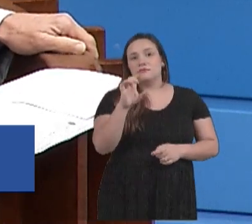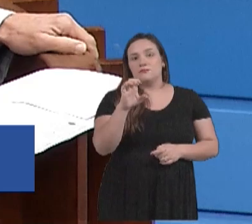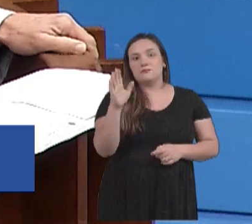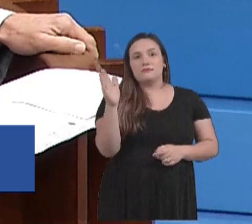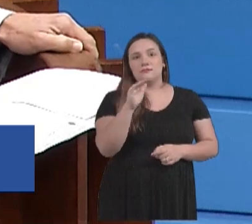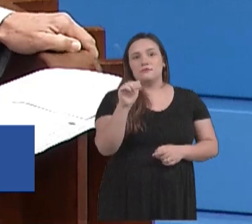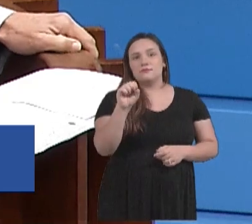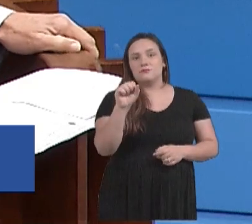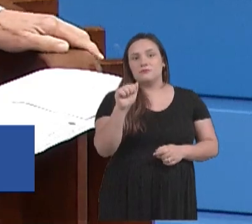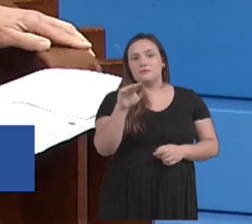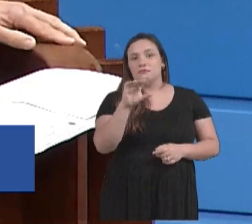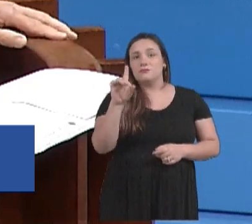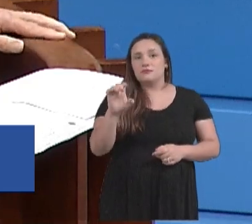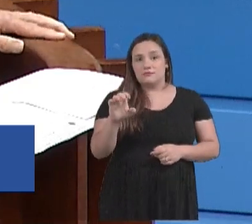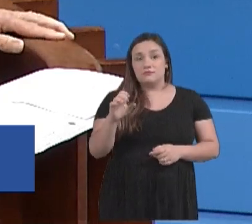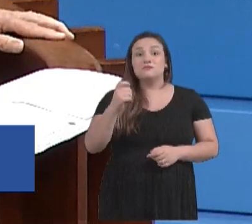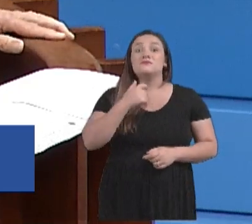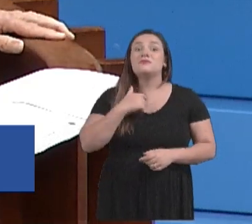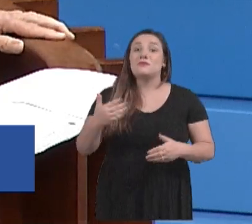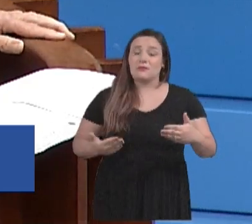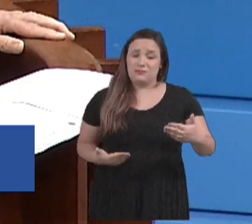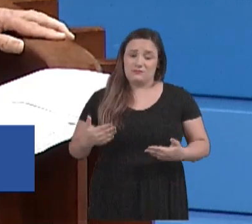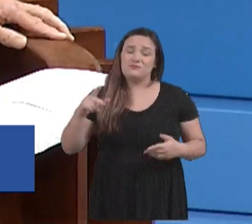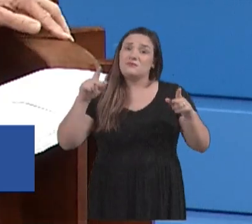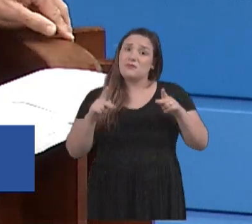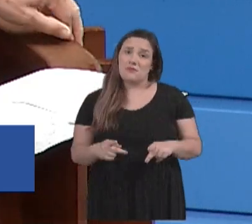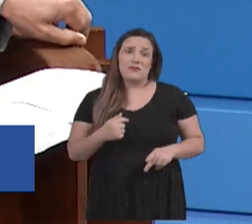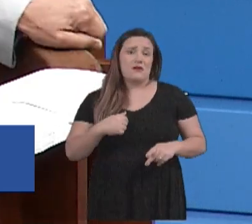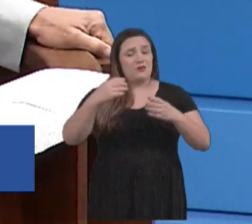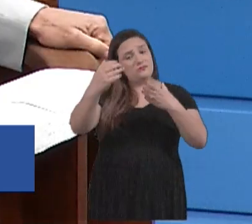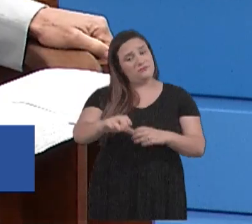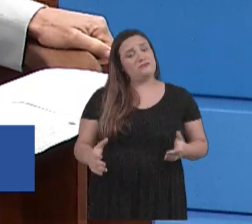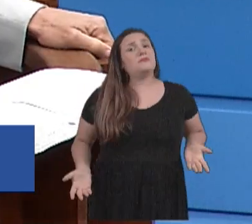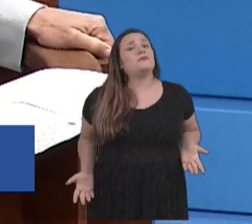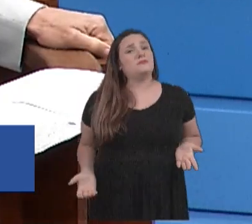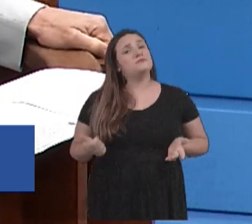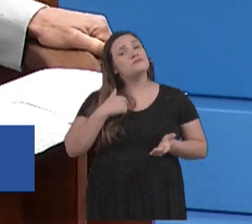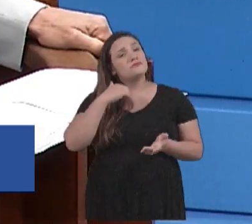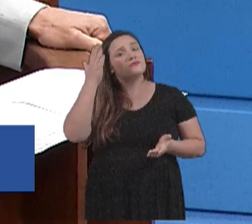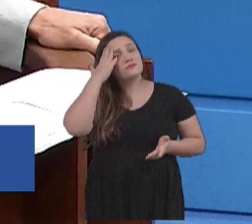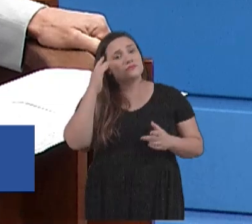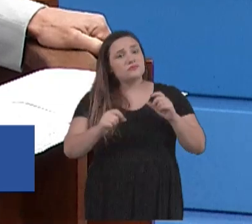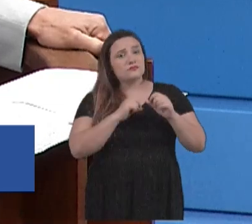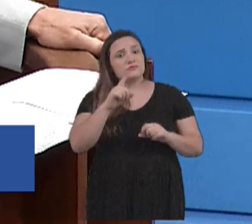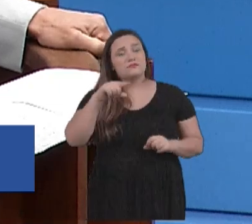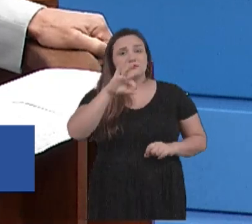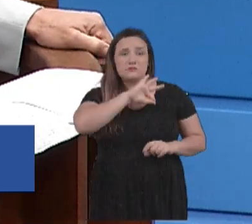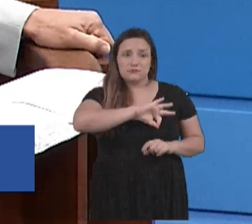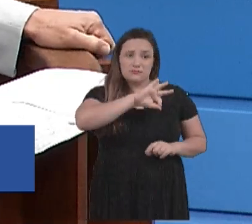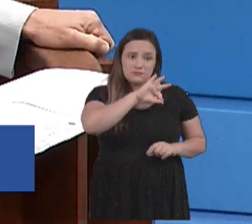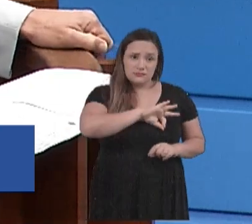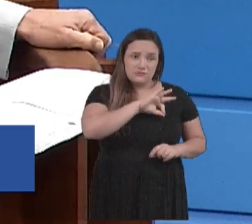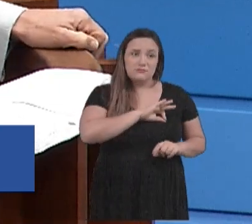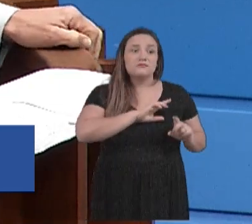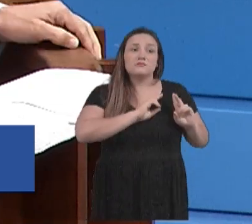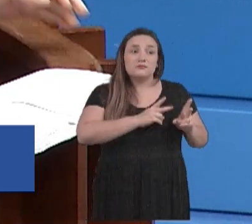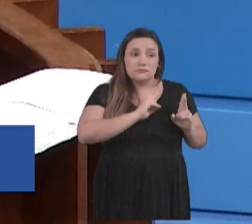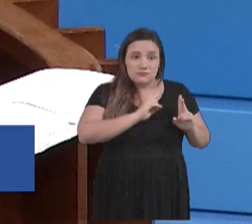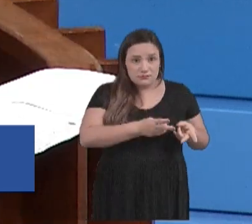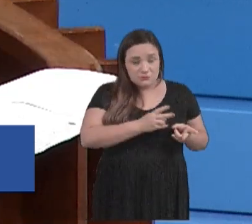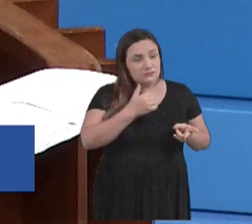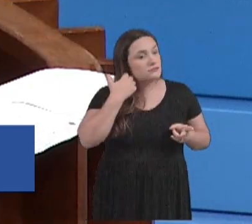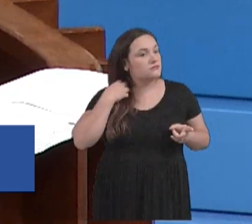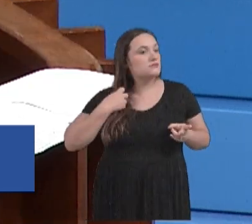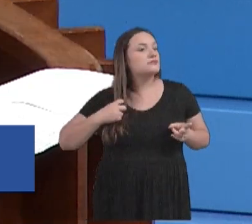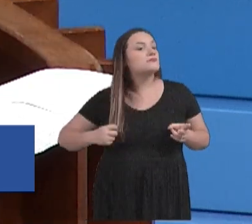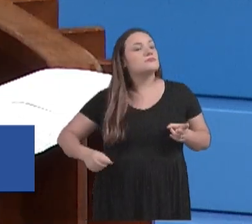sou servidor público de carreira, concursado, então eu sei o que é remuneração permanente,